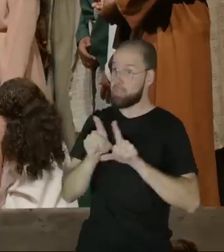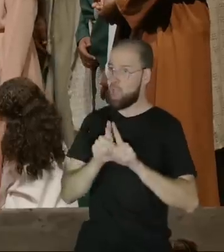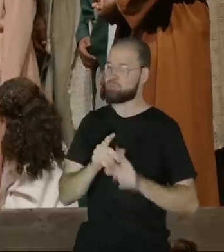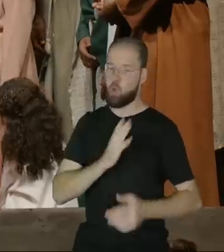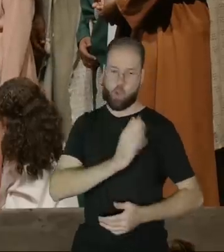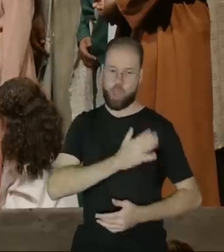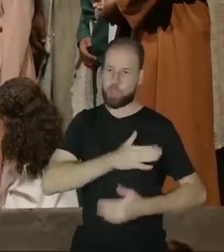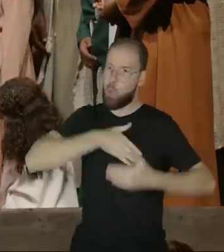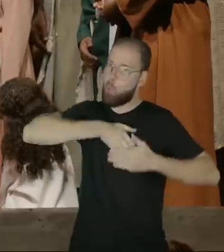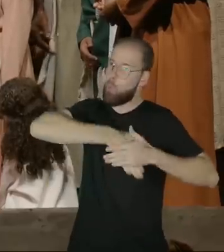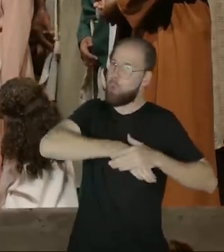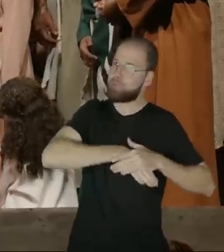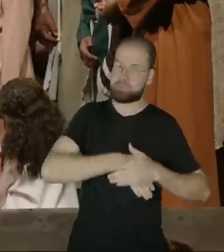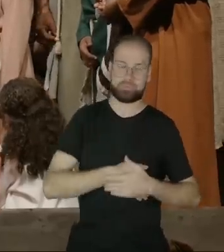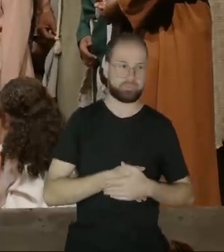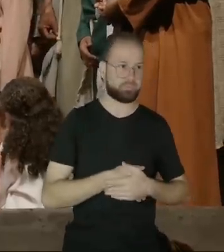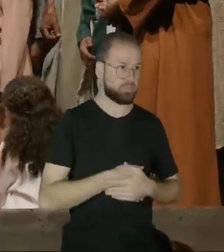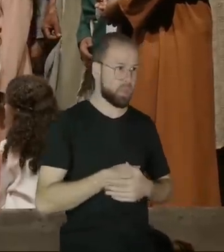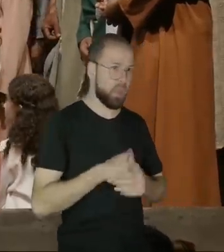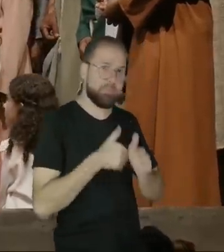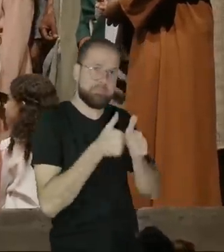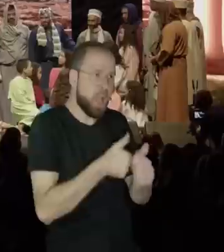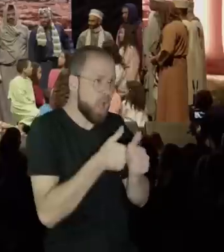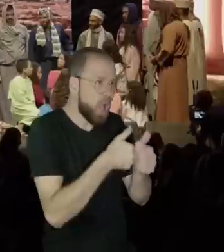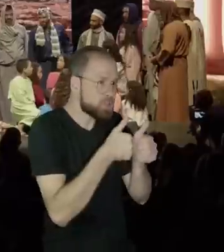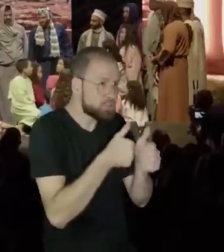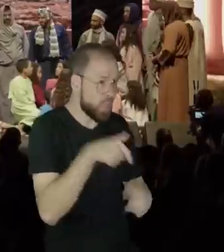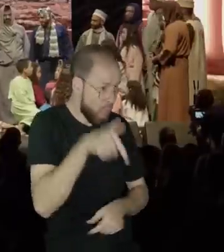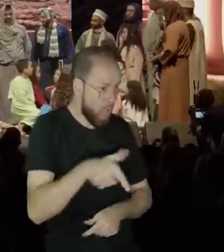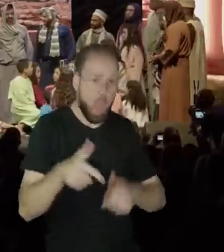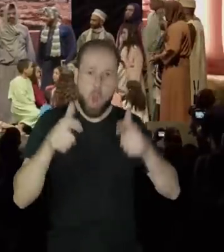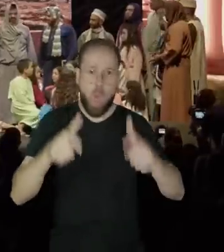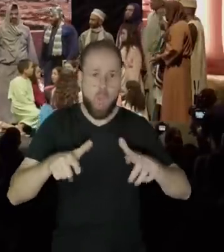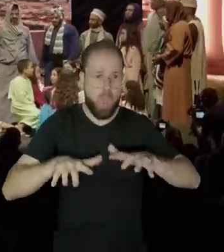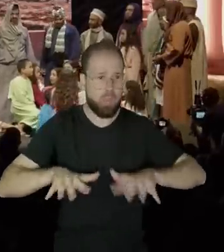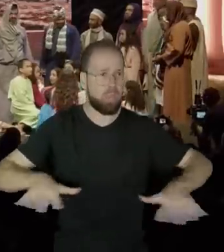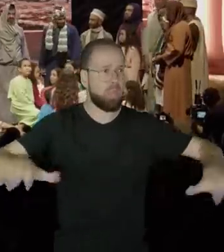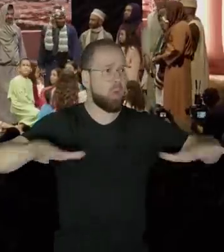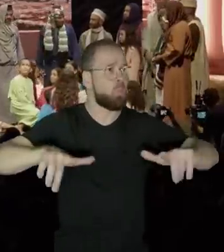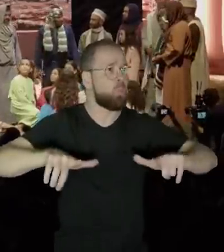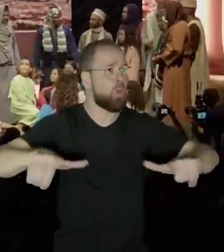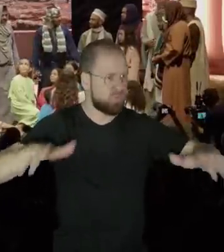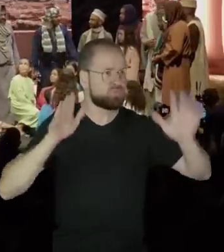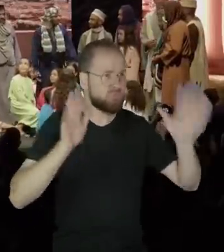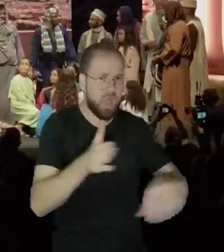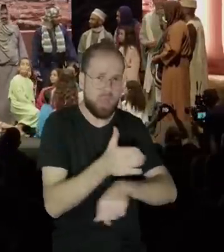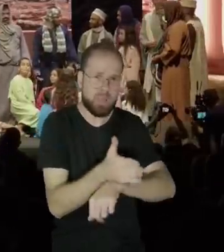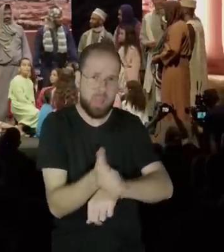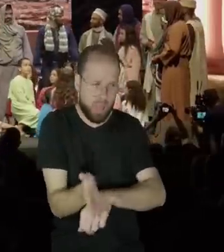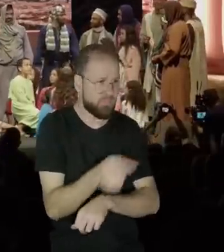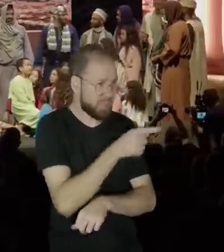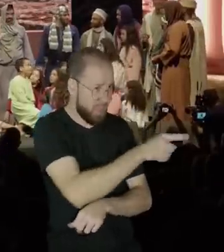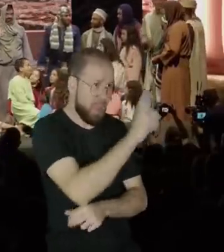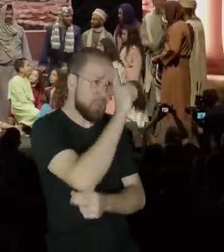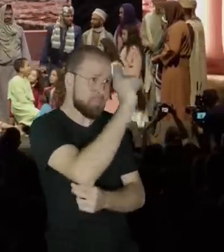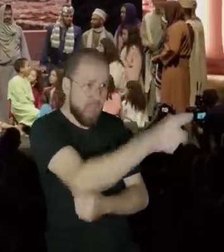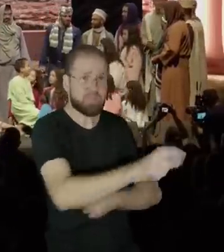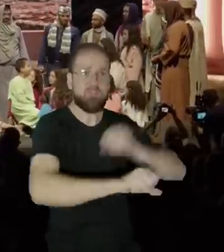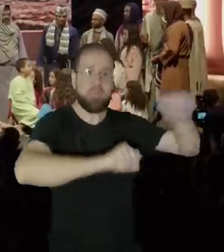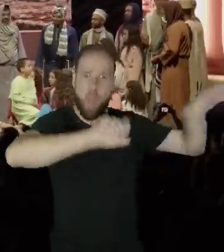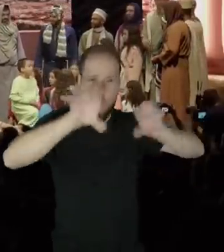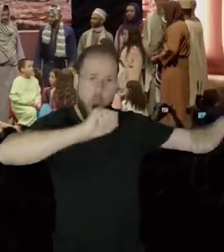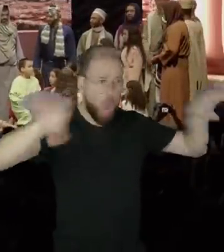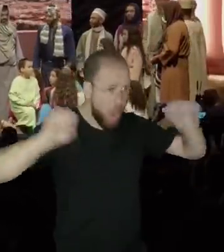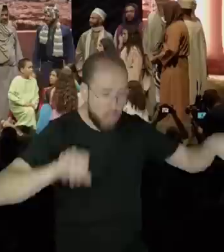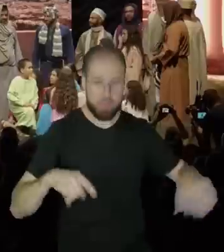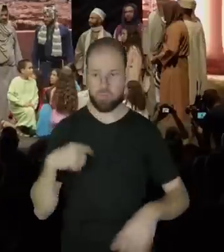coração. Mestre, este é um lugar deserto. Já está ficando tarde. Manda embora a multidão para que possam ir nos